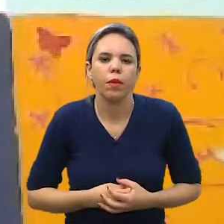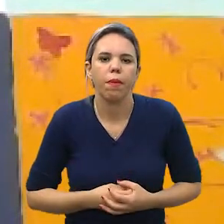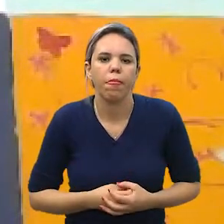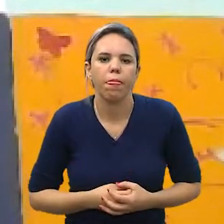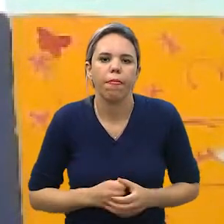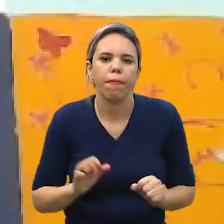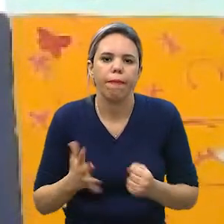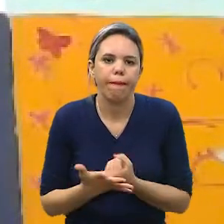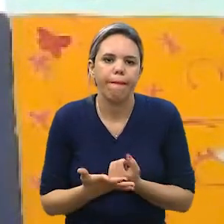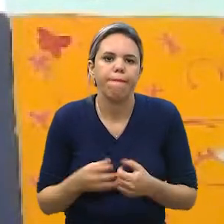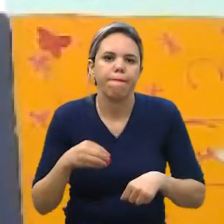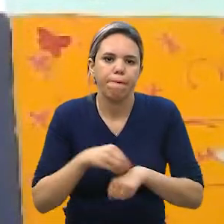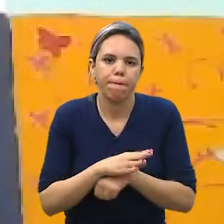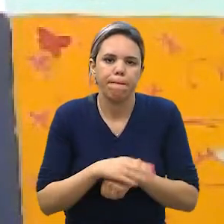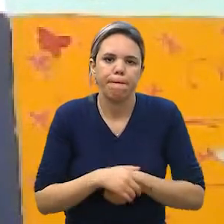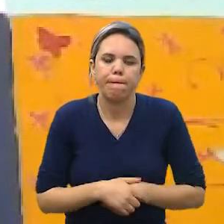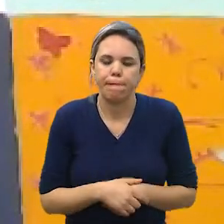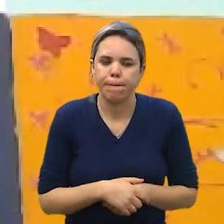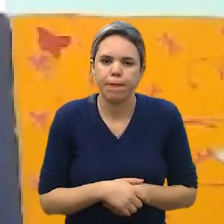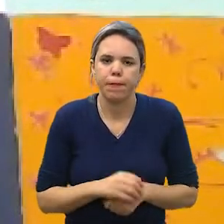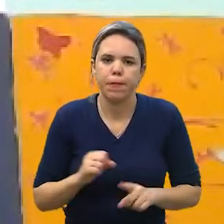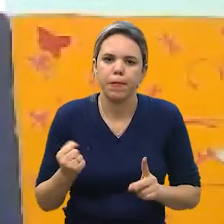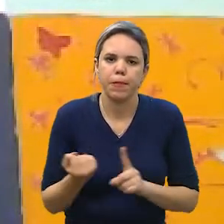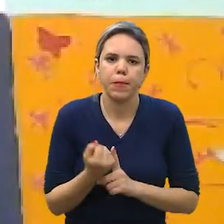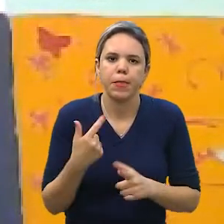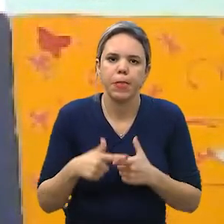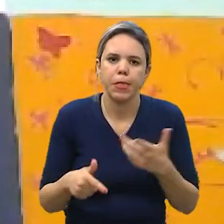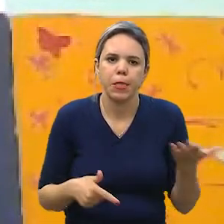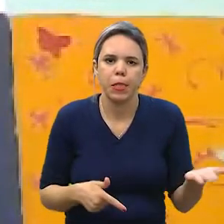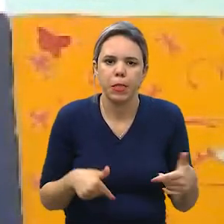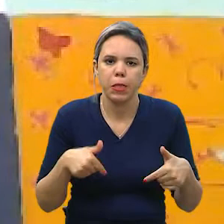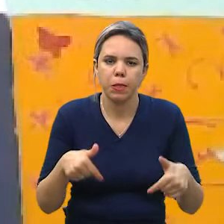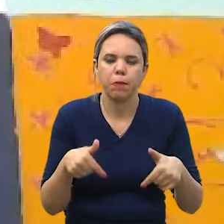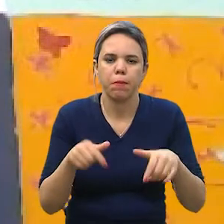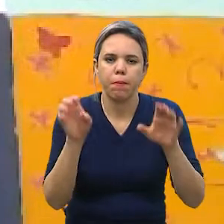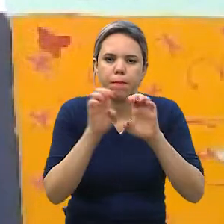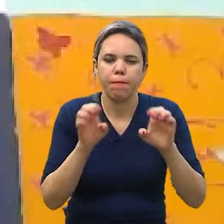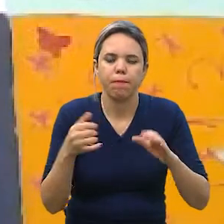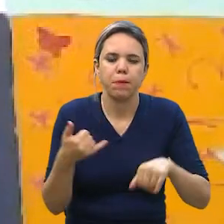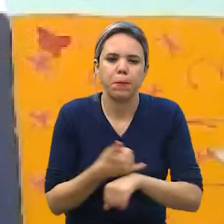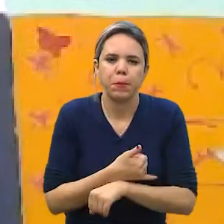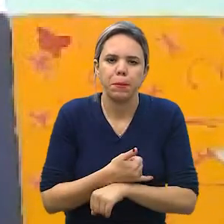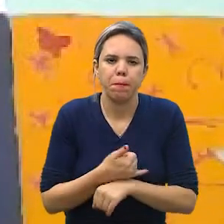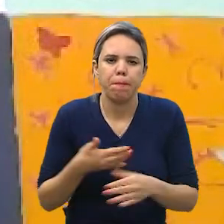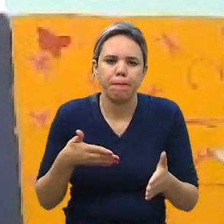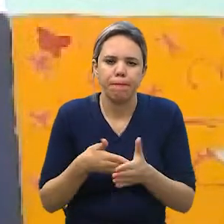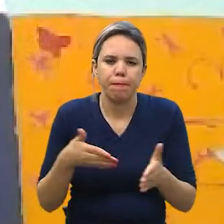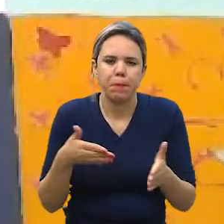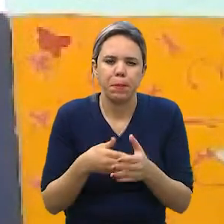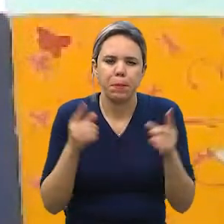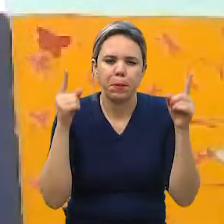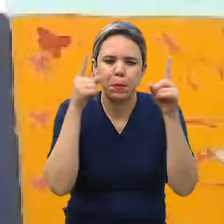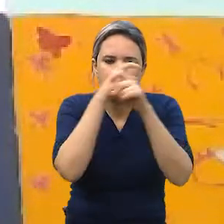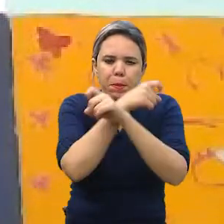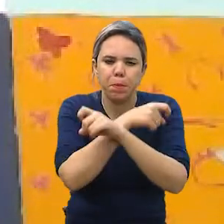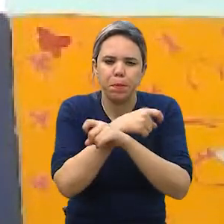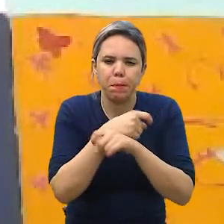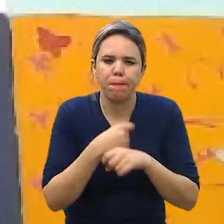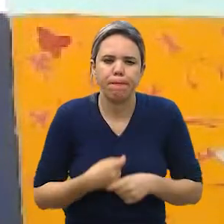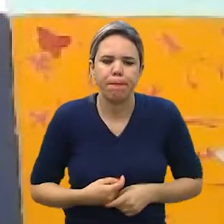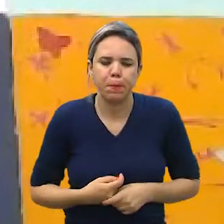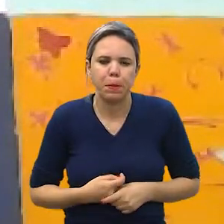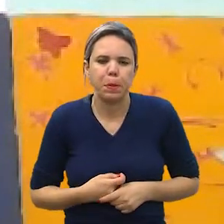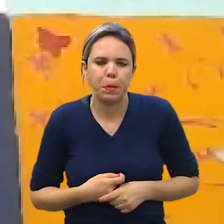questão da pandemia, ela trouxe aí questões sociais, de infraestrutura, muito complexas, né?